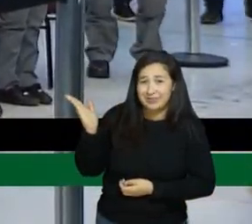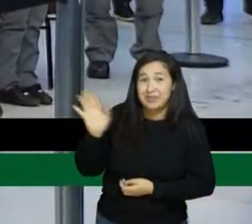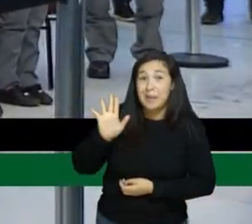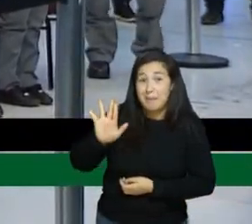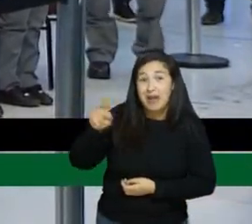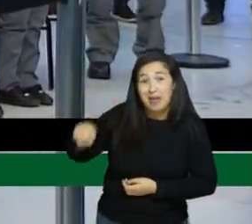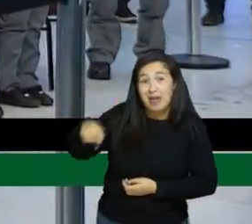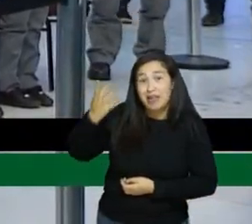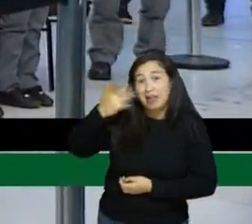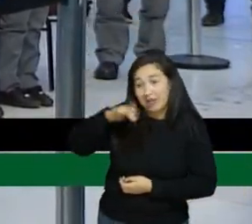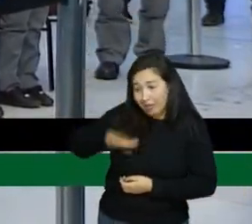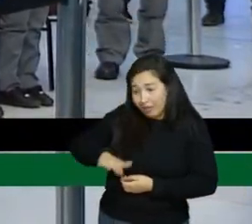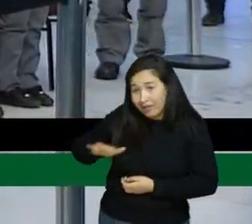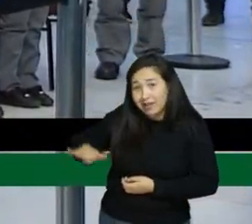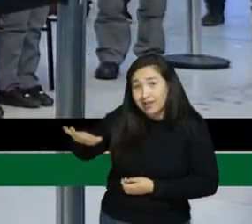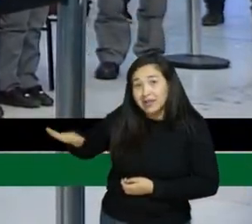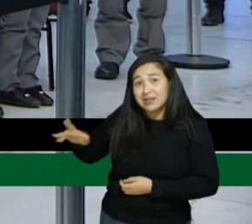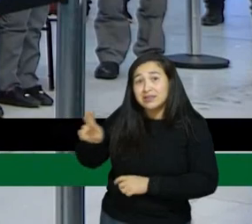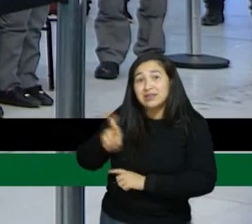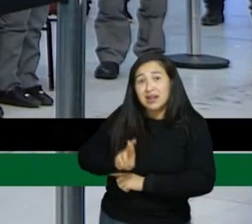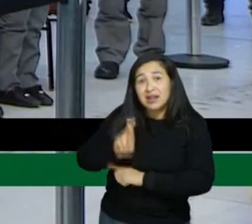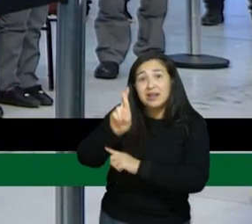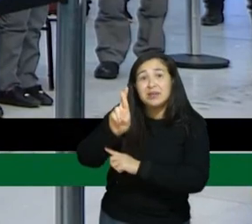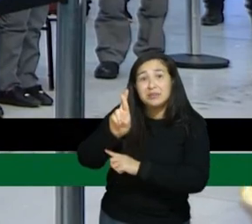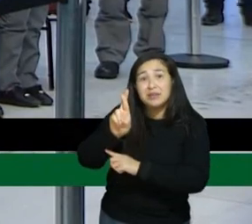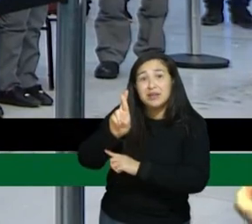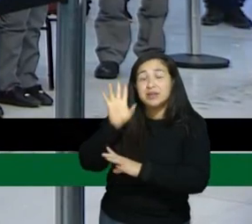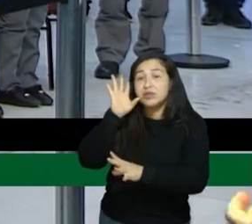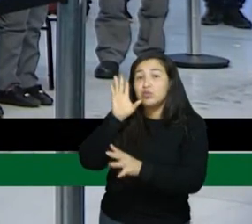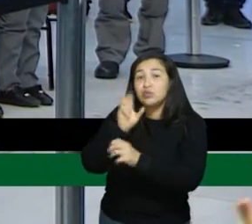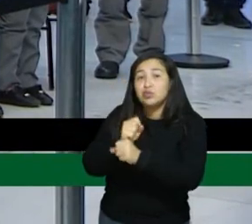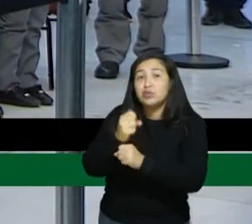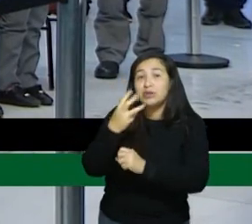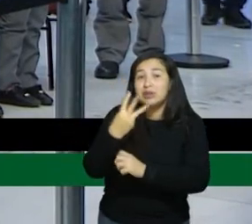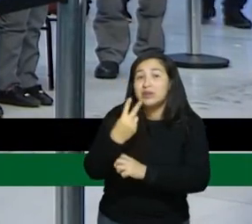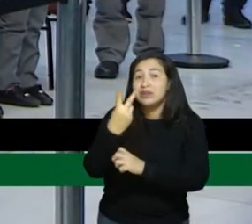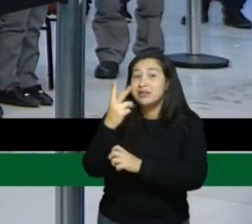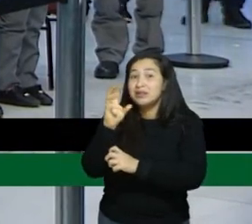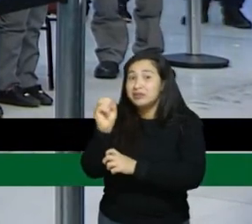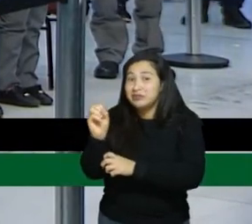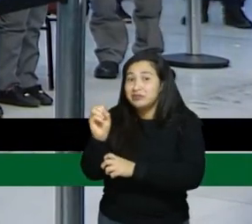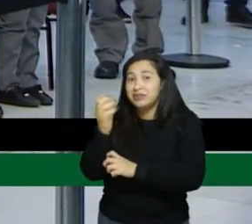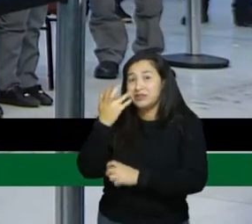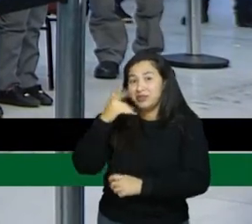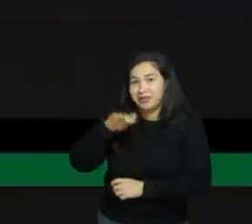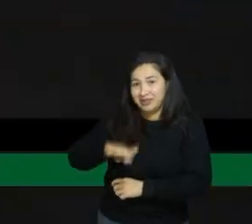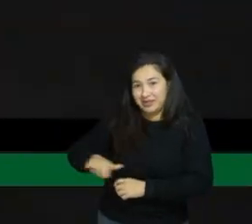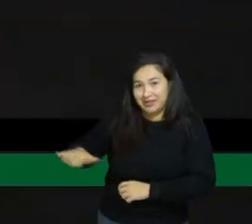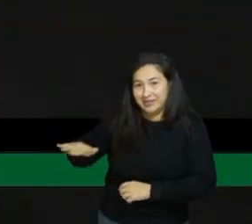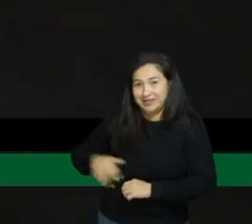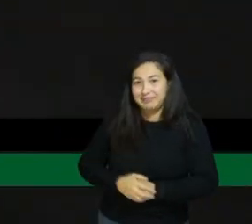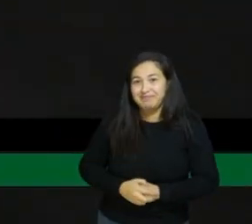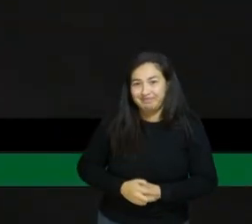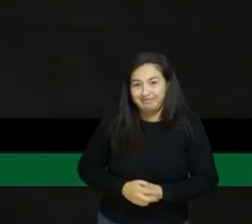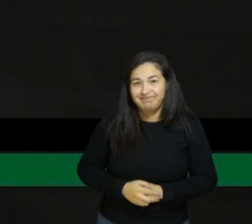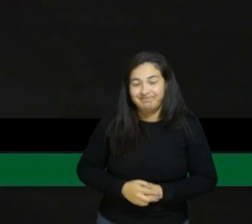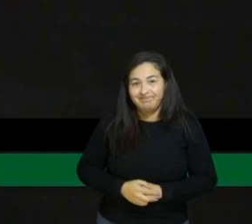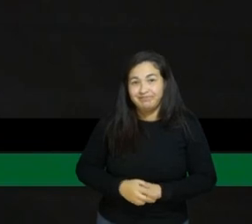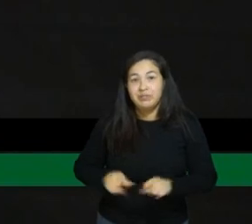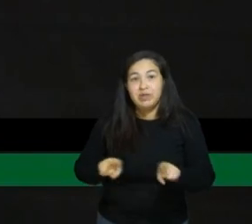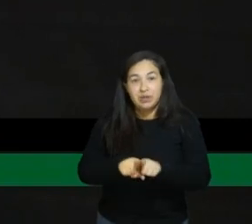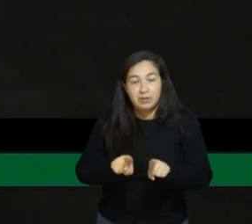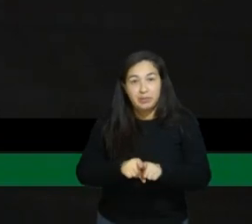mas eles representam o total de 320. Temos ainda 120